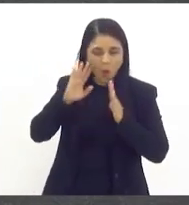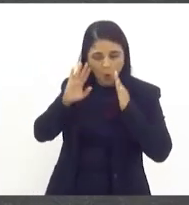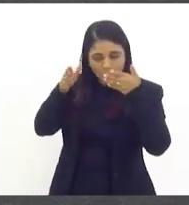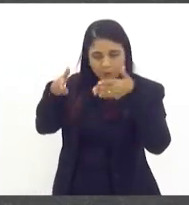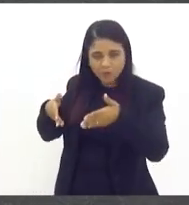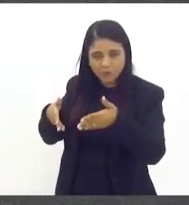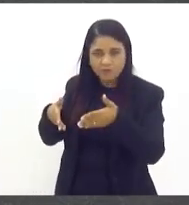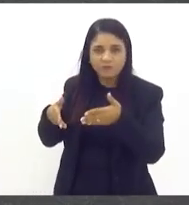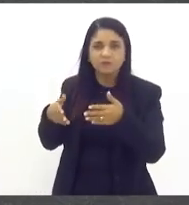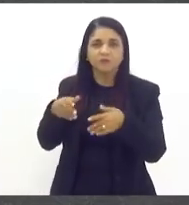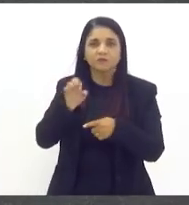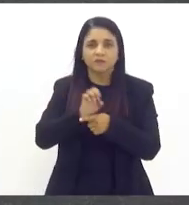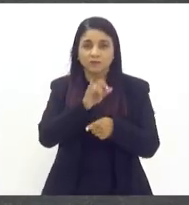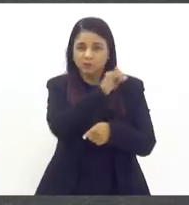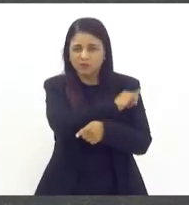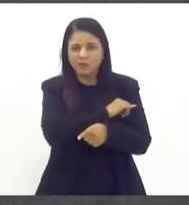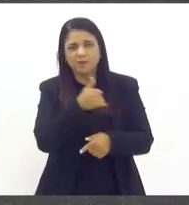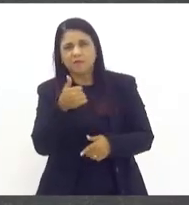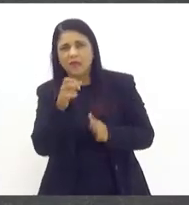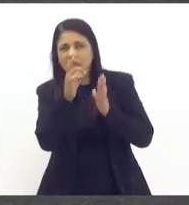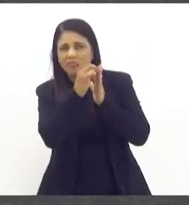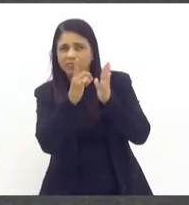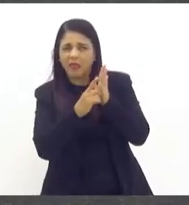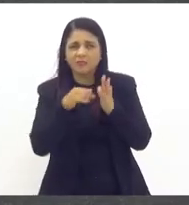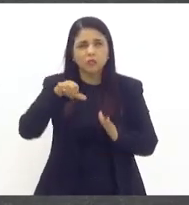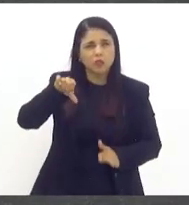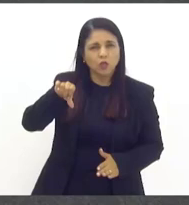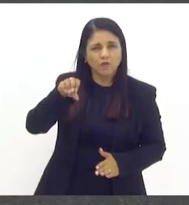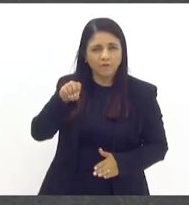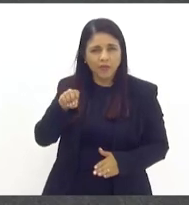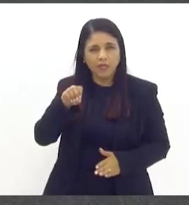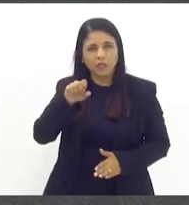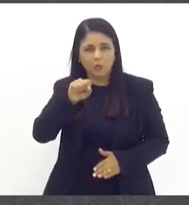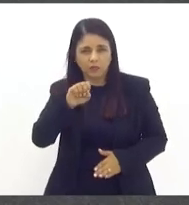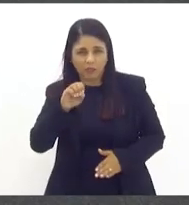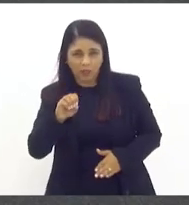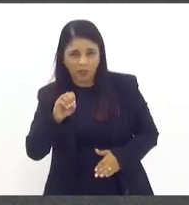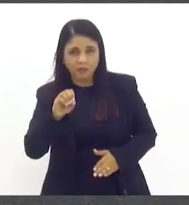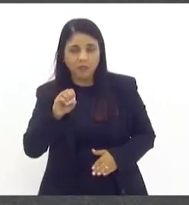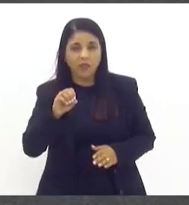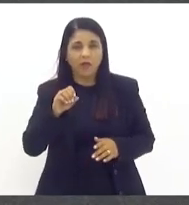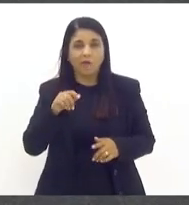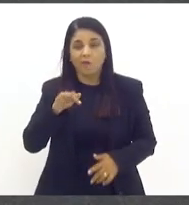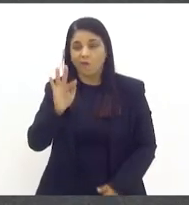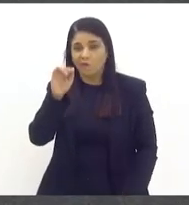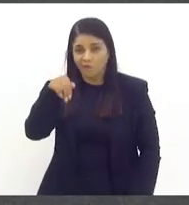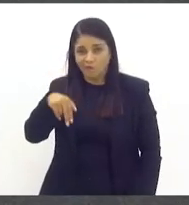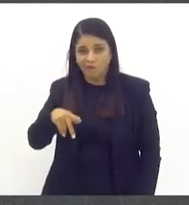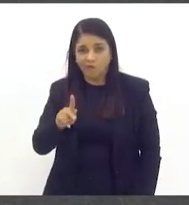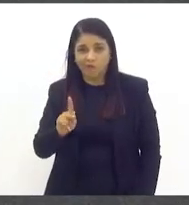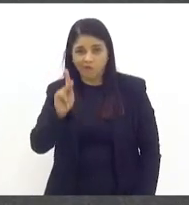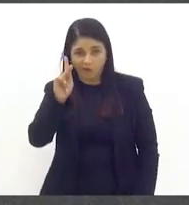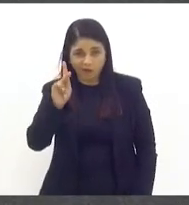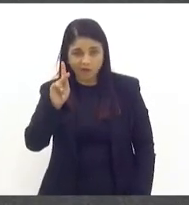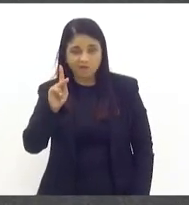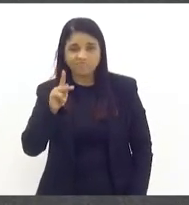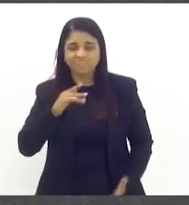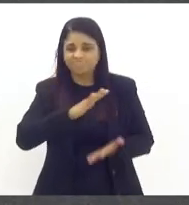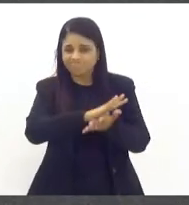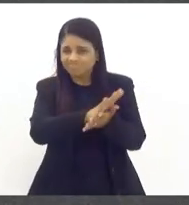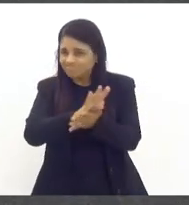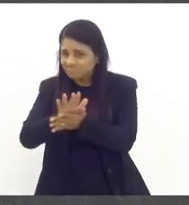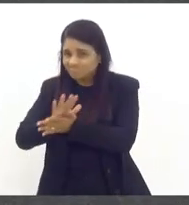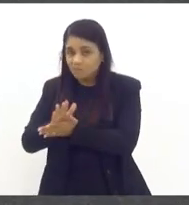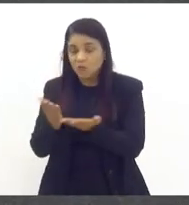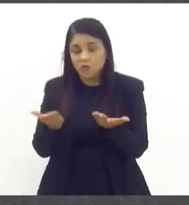durante a década de 90 década de 80 o funk foi muito discriminado e esse movimento